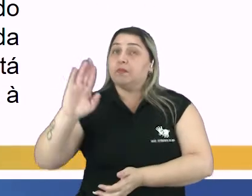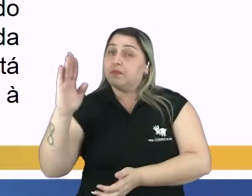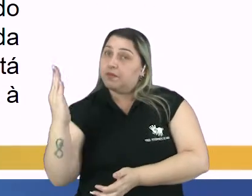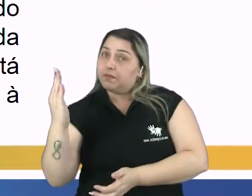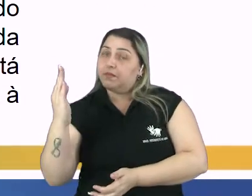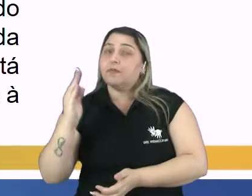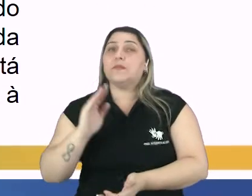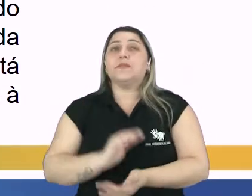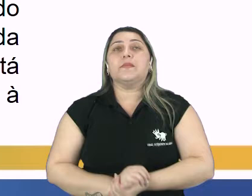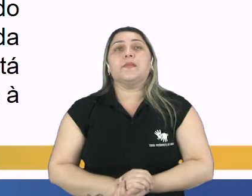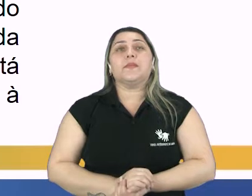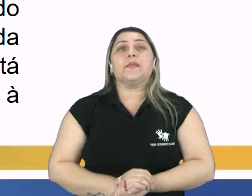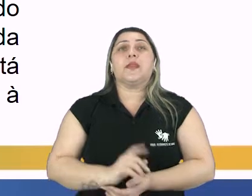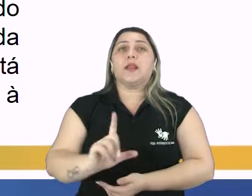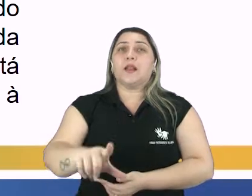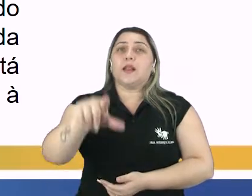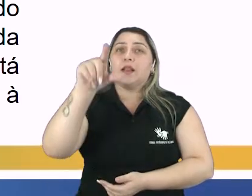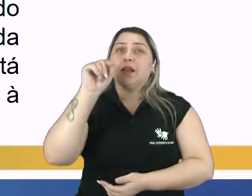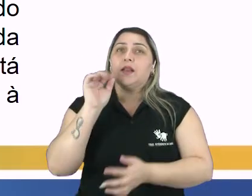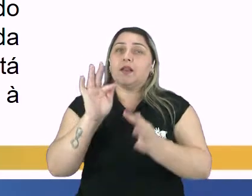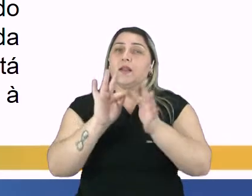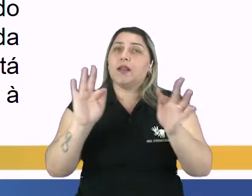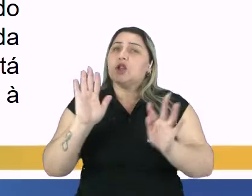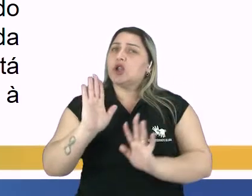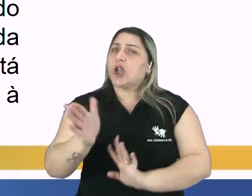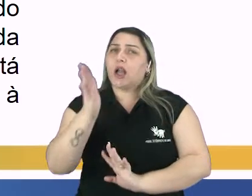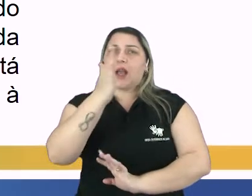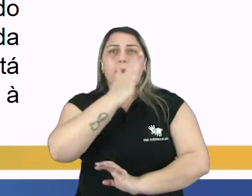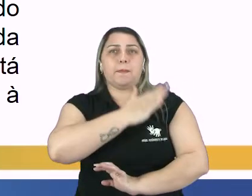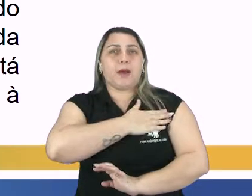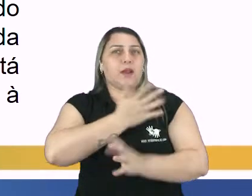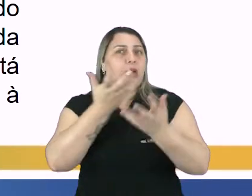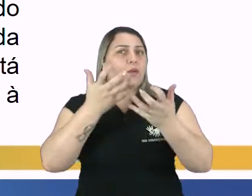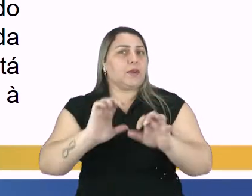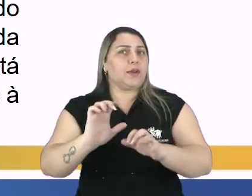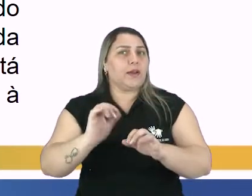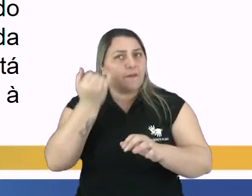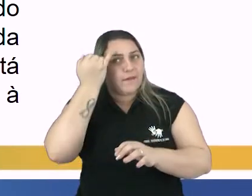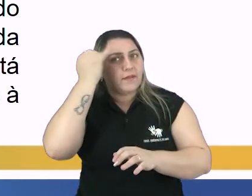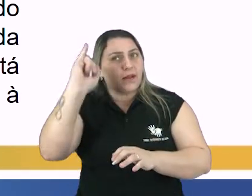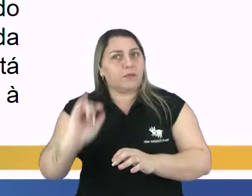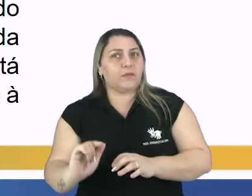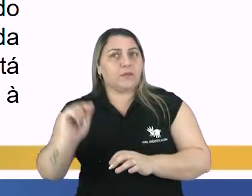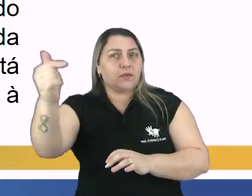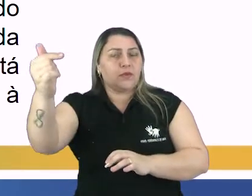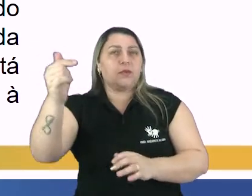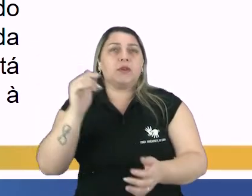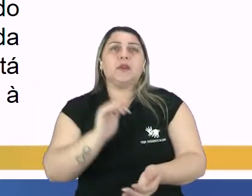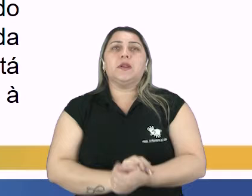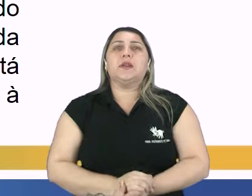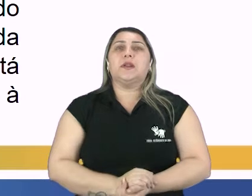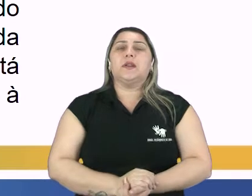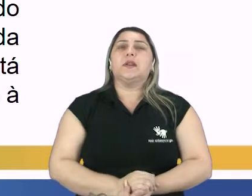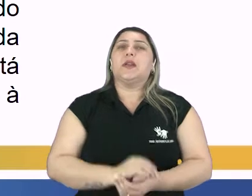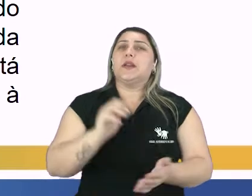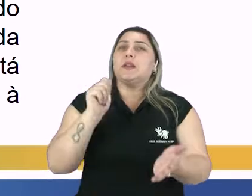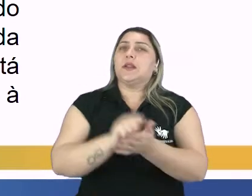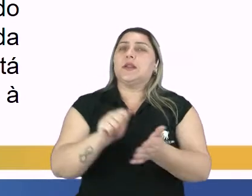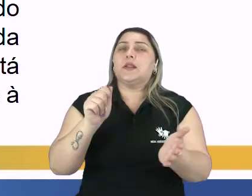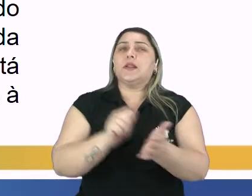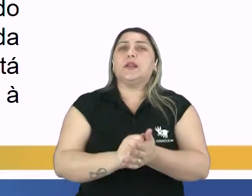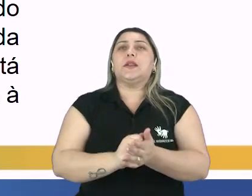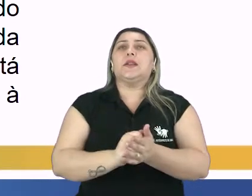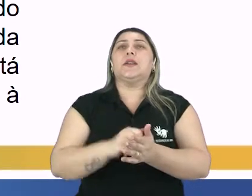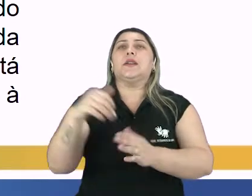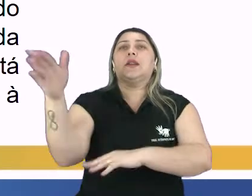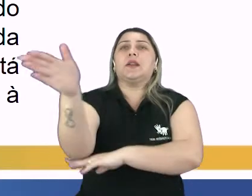pseudo. Proferindo a conhecida frase, já que a pátria não nos quer, criamos outra, que inclusive está escrita na bandeira